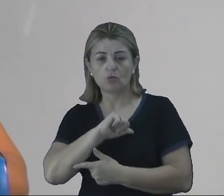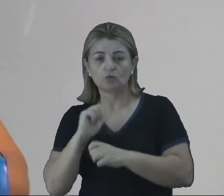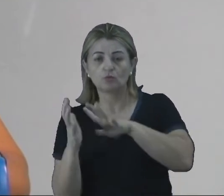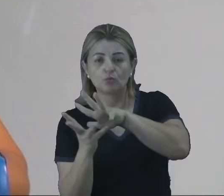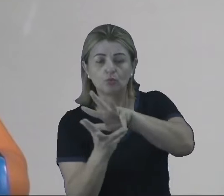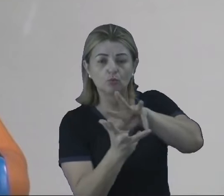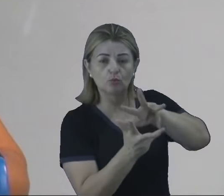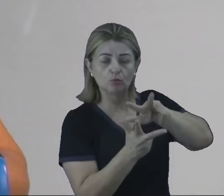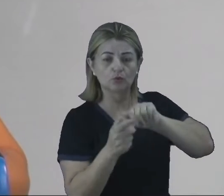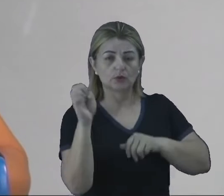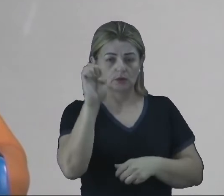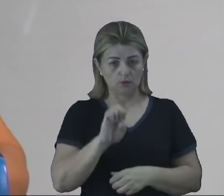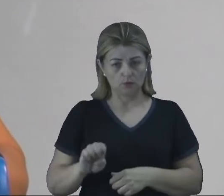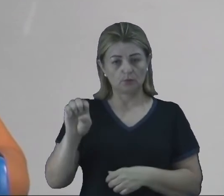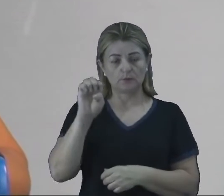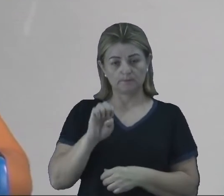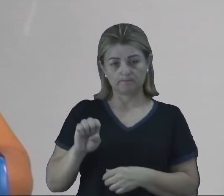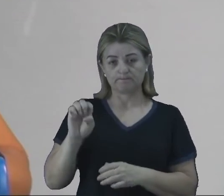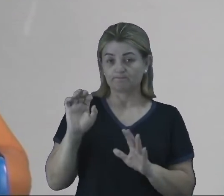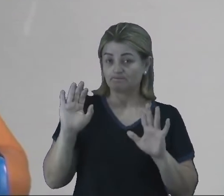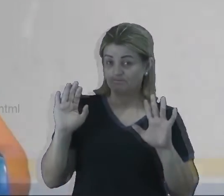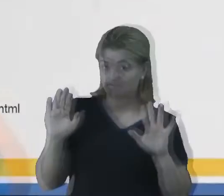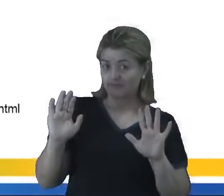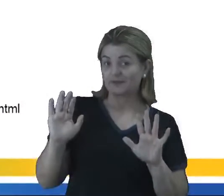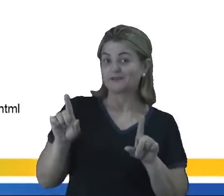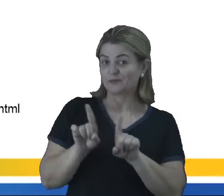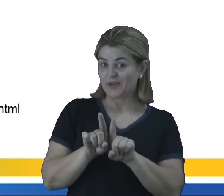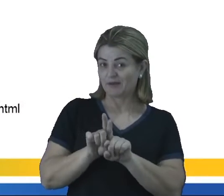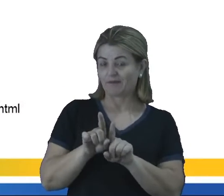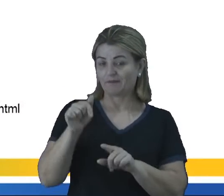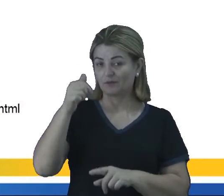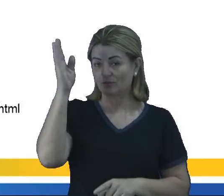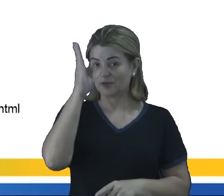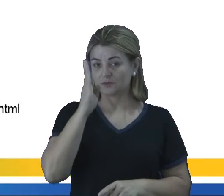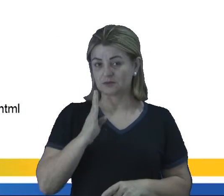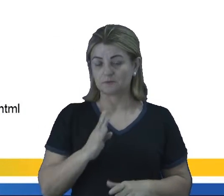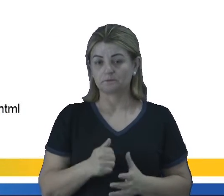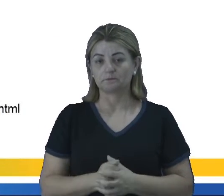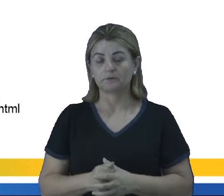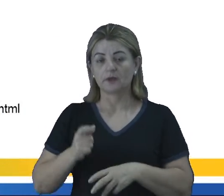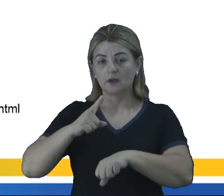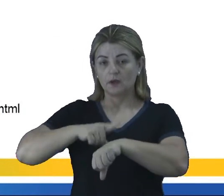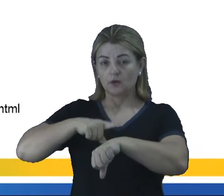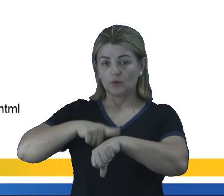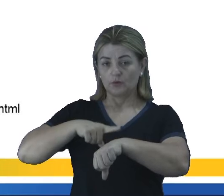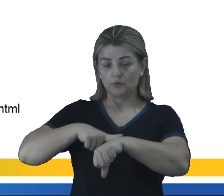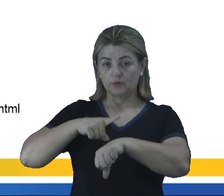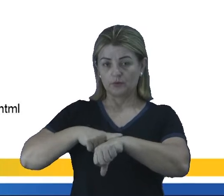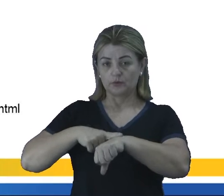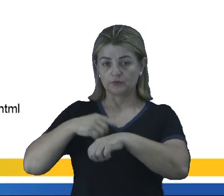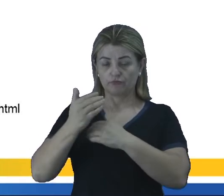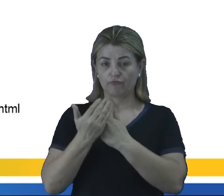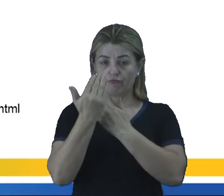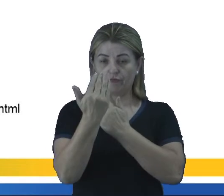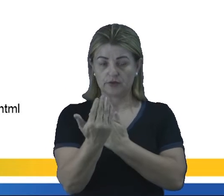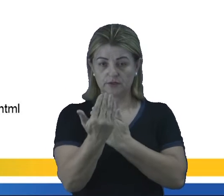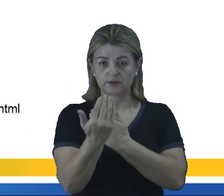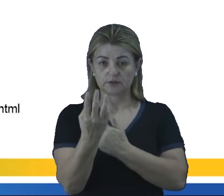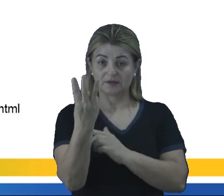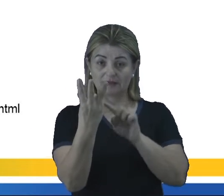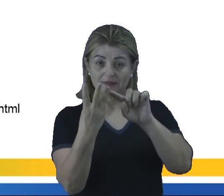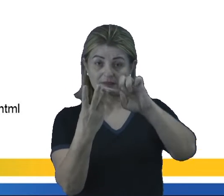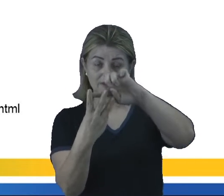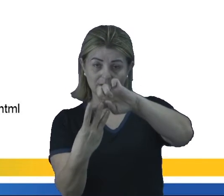nacionalismo, orientalismo. D. Personificação da natureza, hipérbole, sensualismo velado, exotismo. E